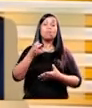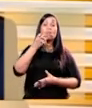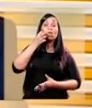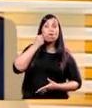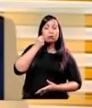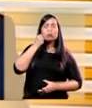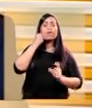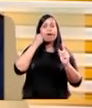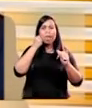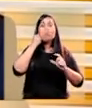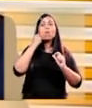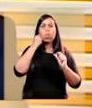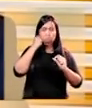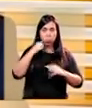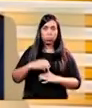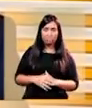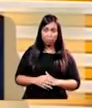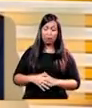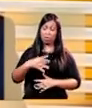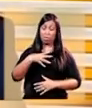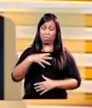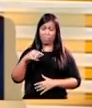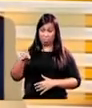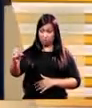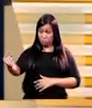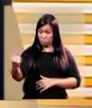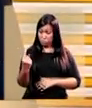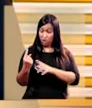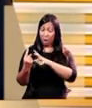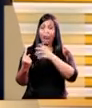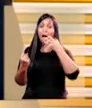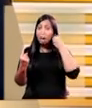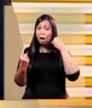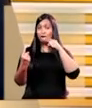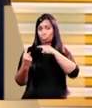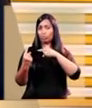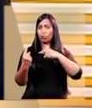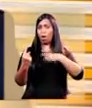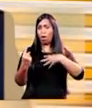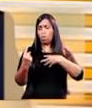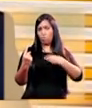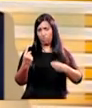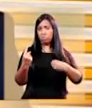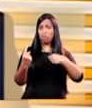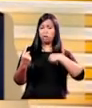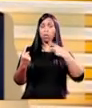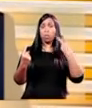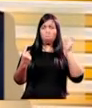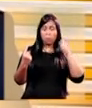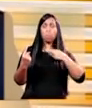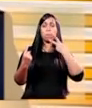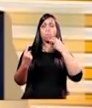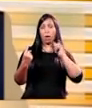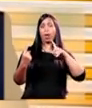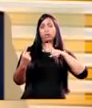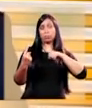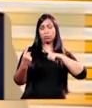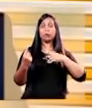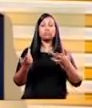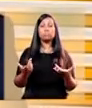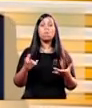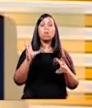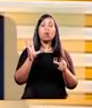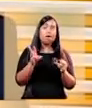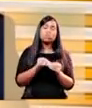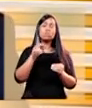Então, a adoção é a atribuição de filiação a alguém que tem condições de ser pai e mãe. Então, em